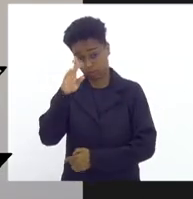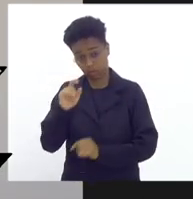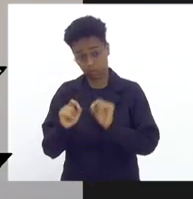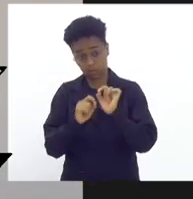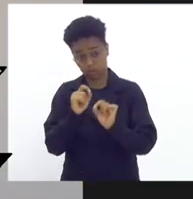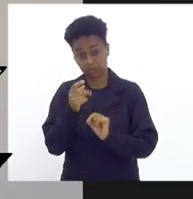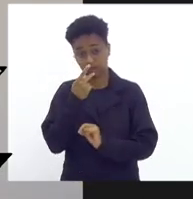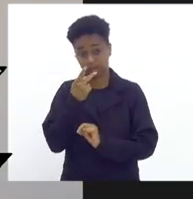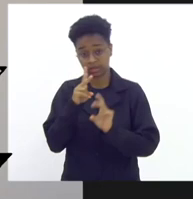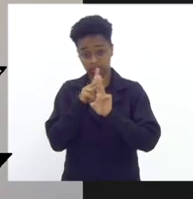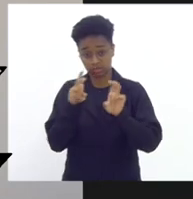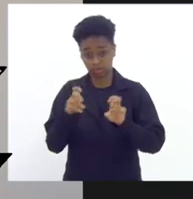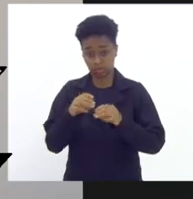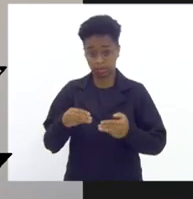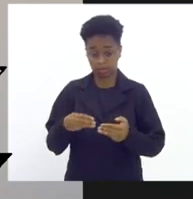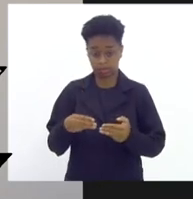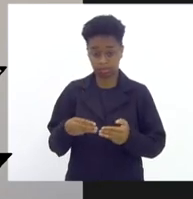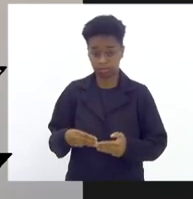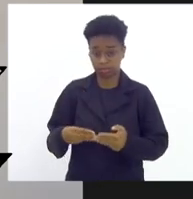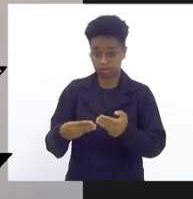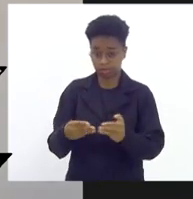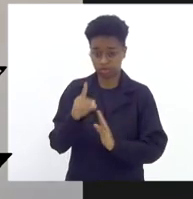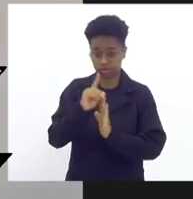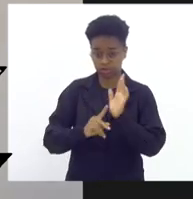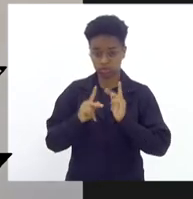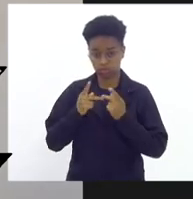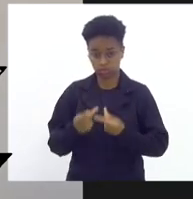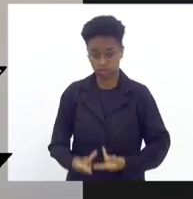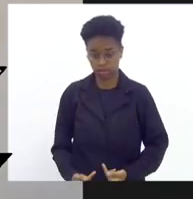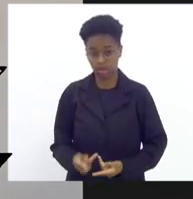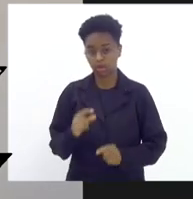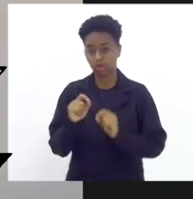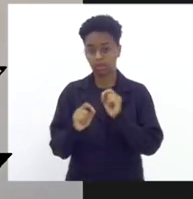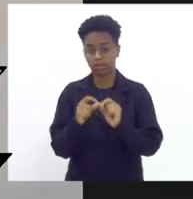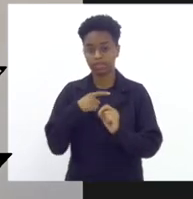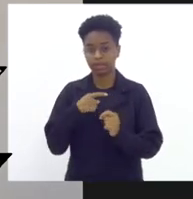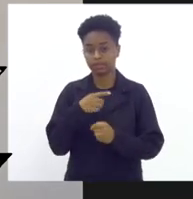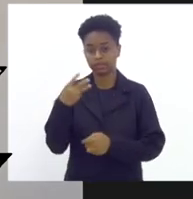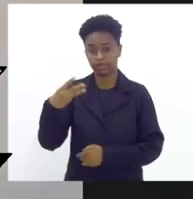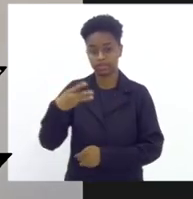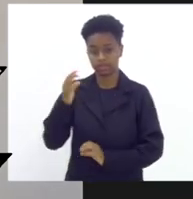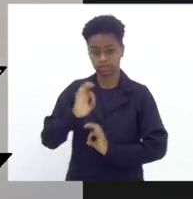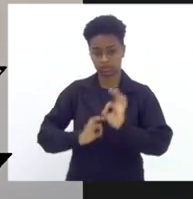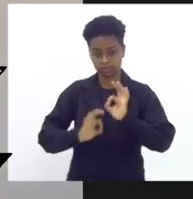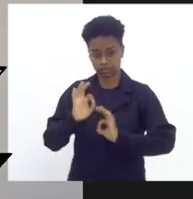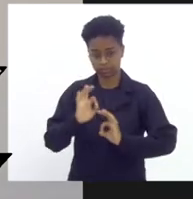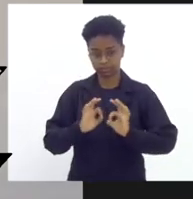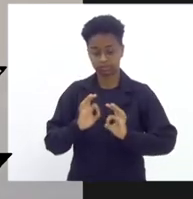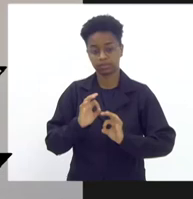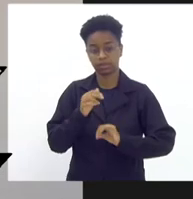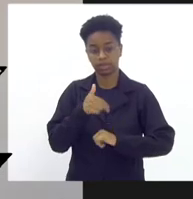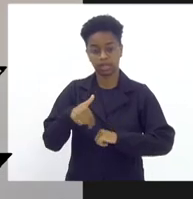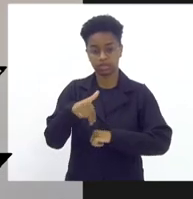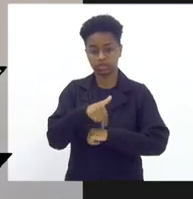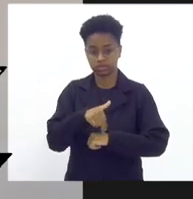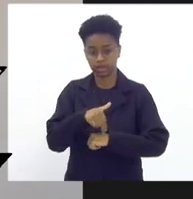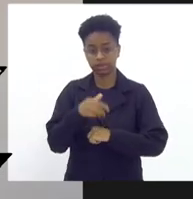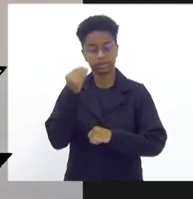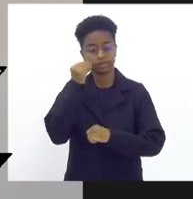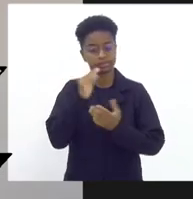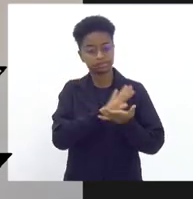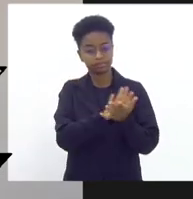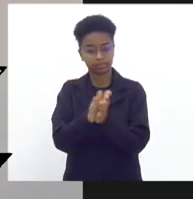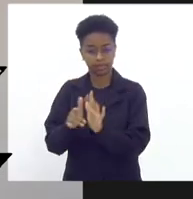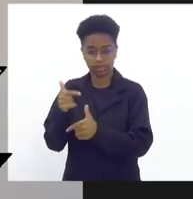ministérios de coordenação do combate trabalho escravo no terceiro plano né Nacional de Educação do trabalho escravo